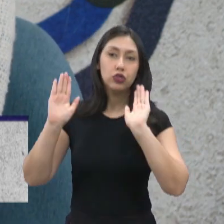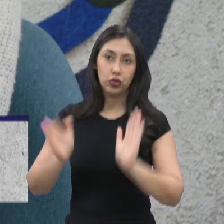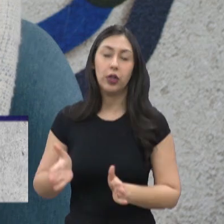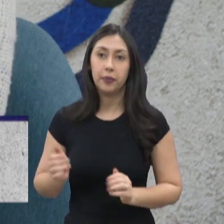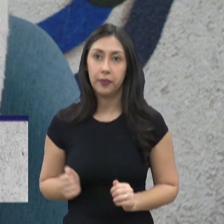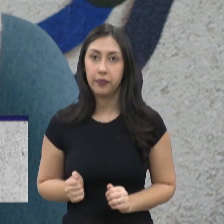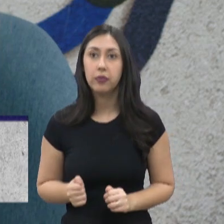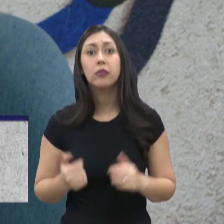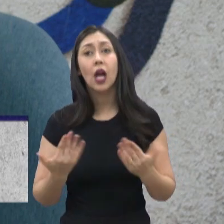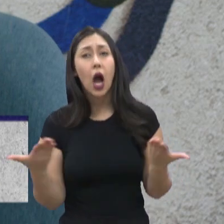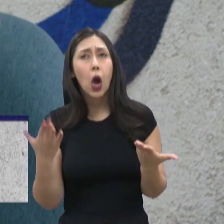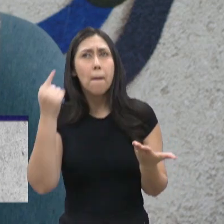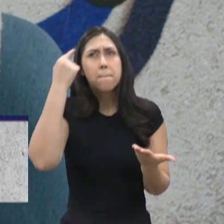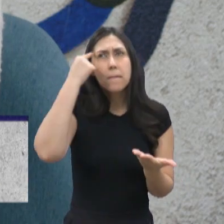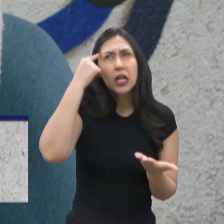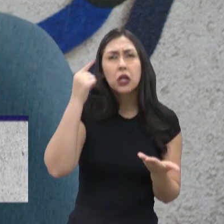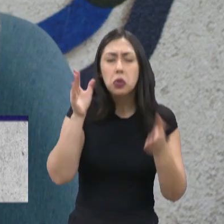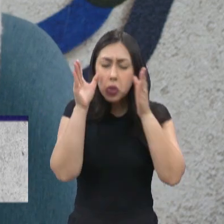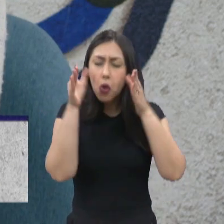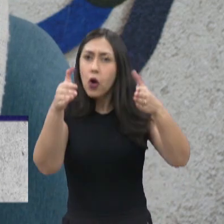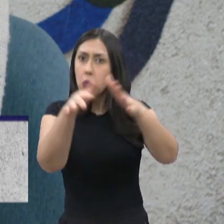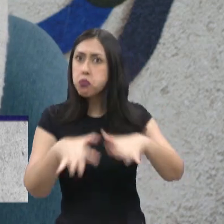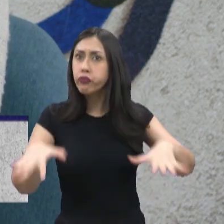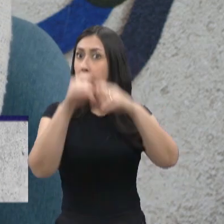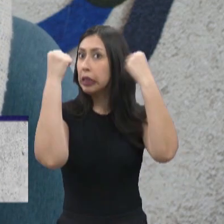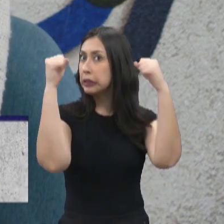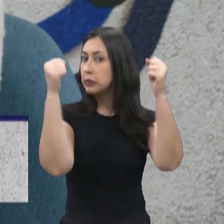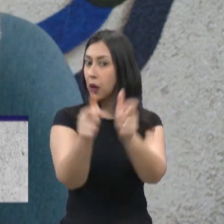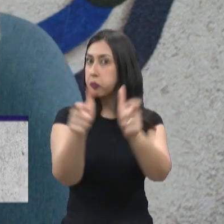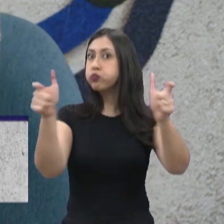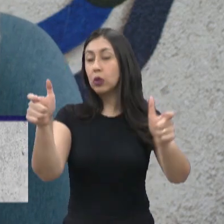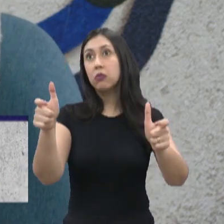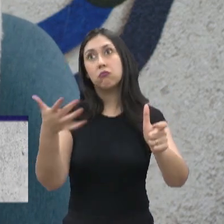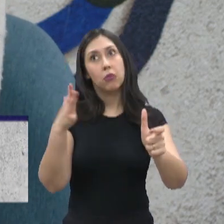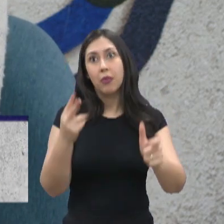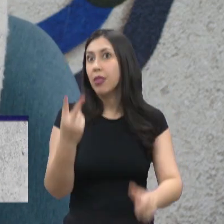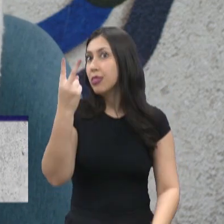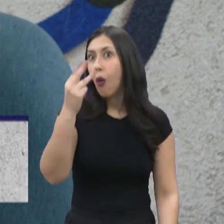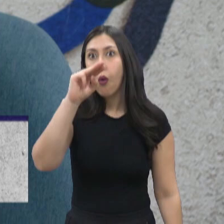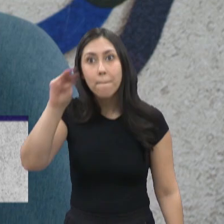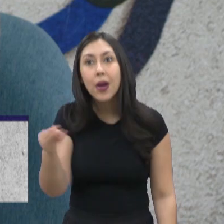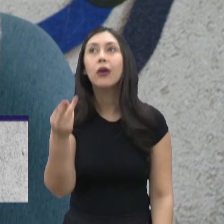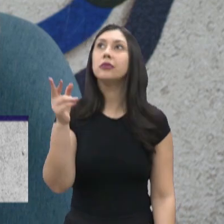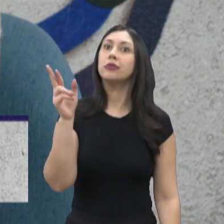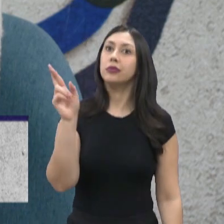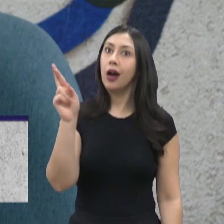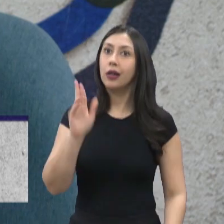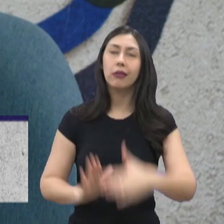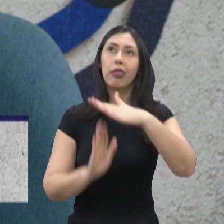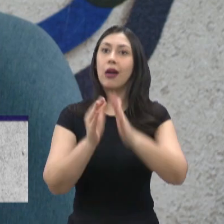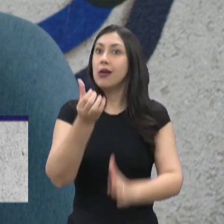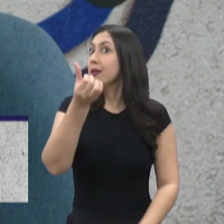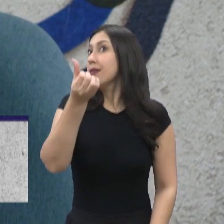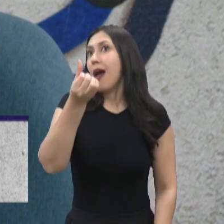Tá. E aí, pensando nas grandes academias, nas grandes redes, a gente tem investimentos aí partindo a partir de 2 milhões para 6 milhões, 10